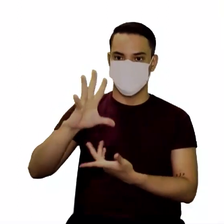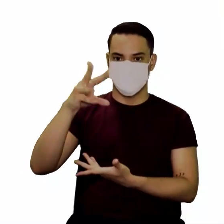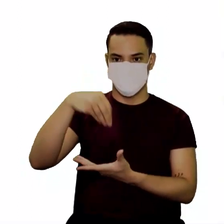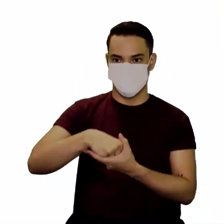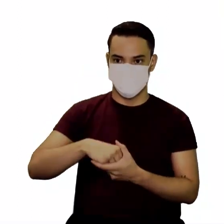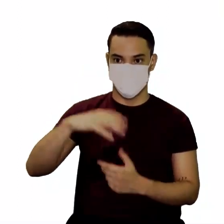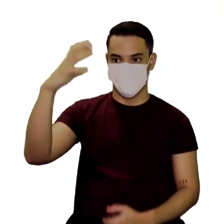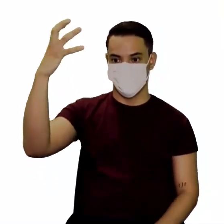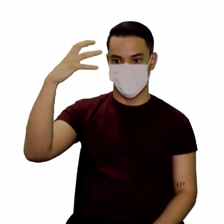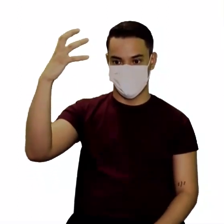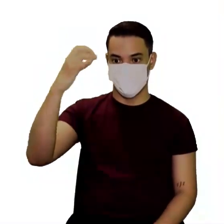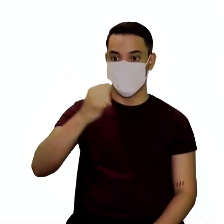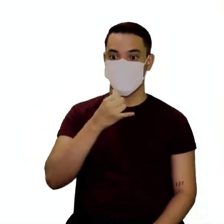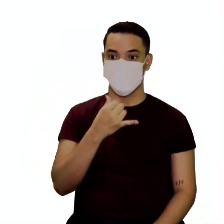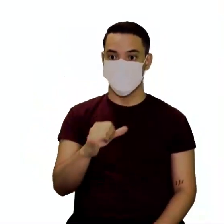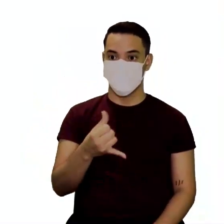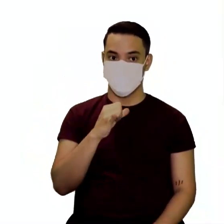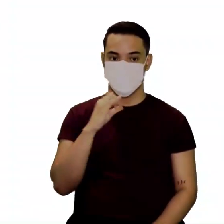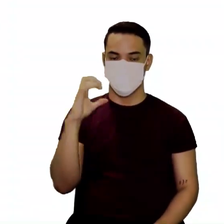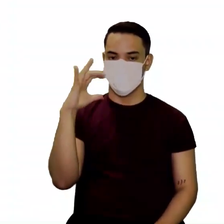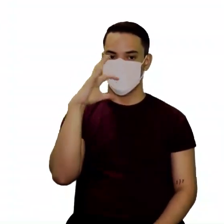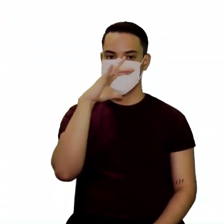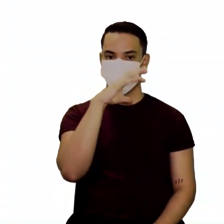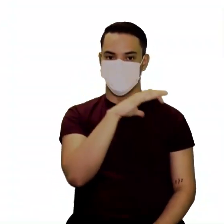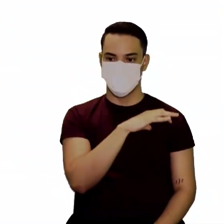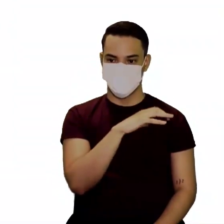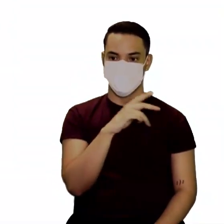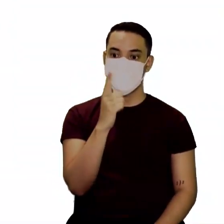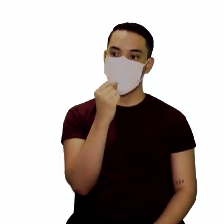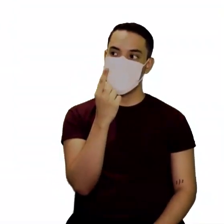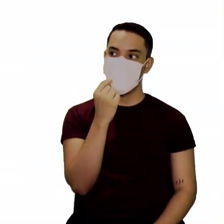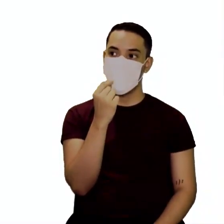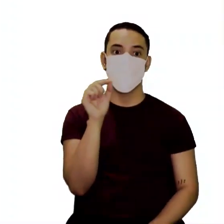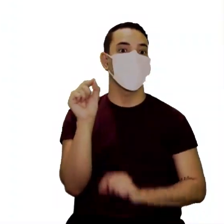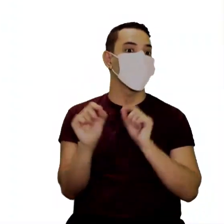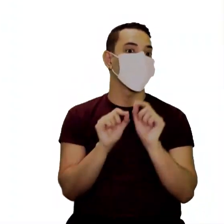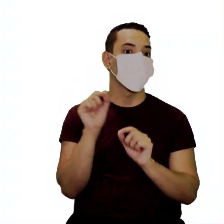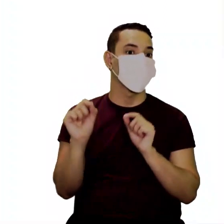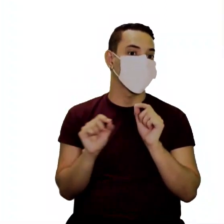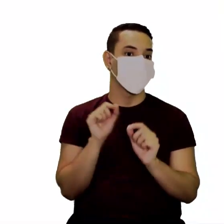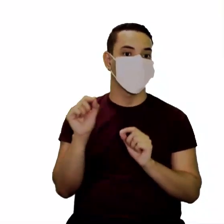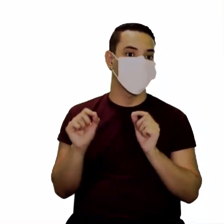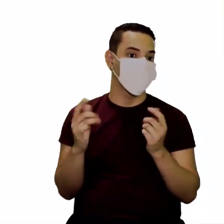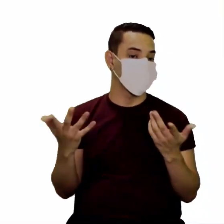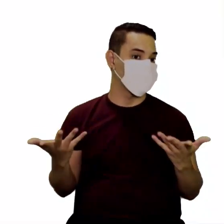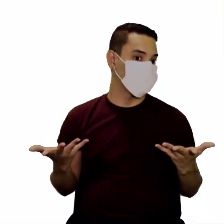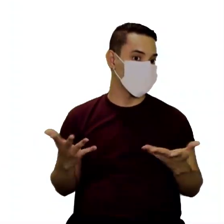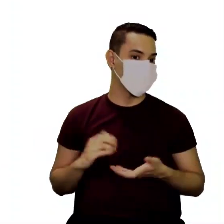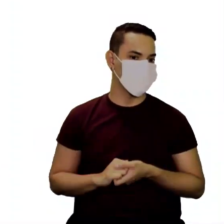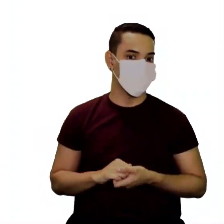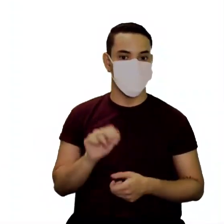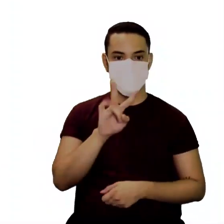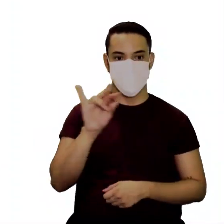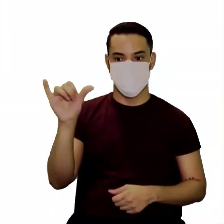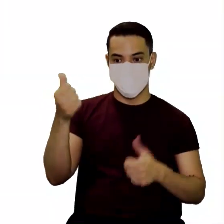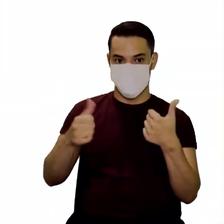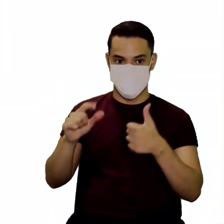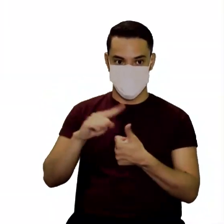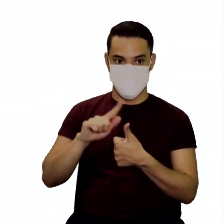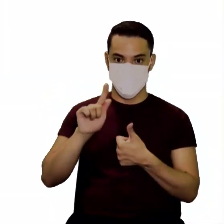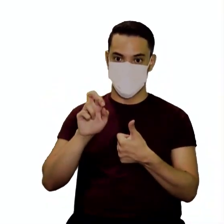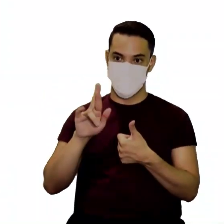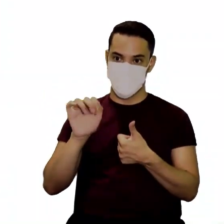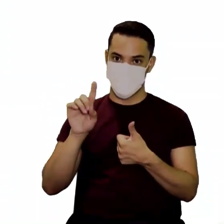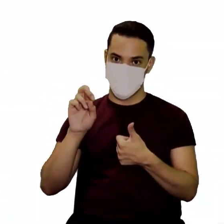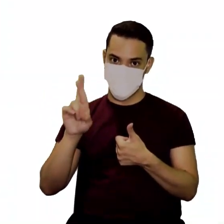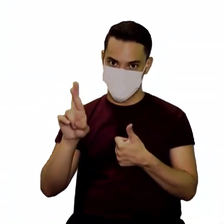de um chuveiro elétrico que fornece calor esquentando a água é o... Aí você vai analisar. É um